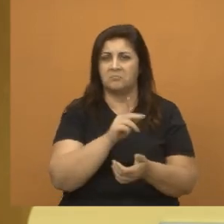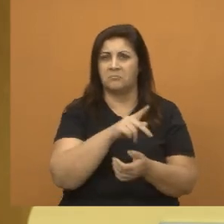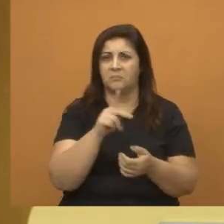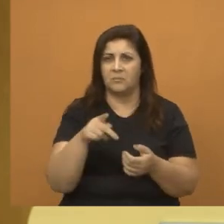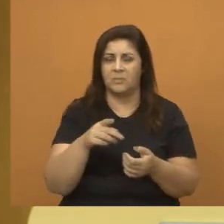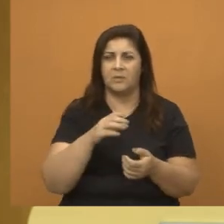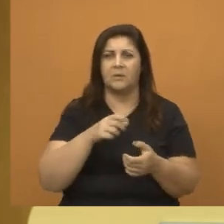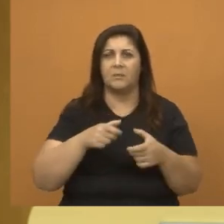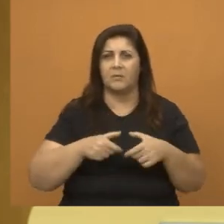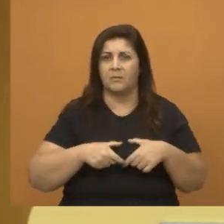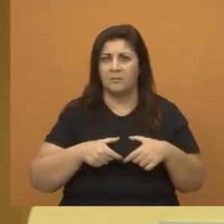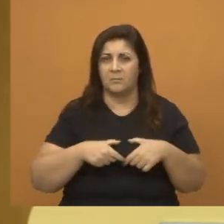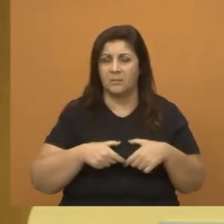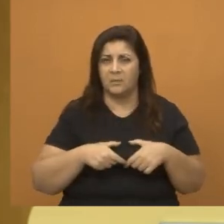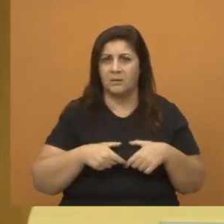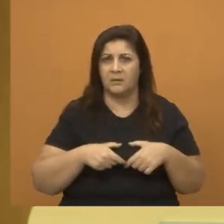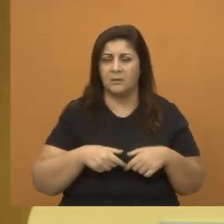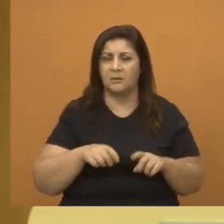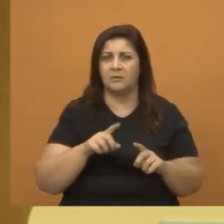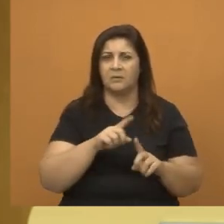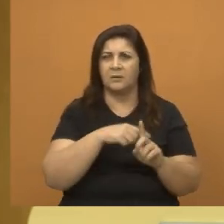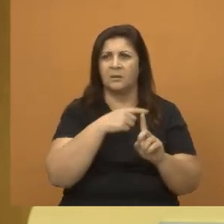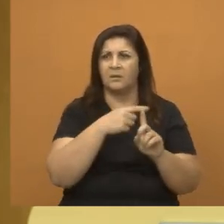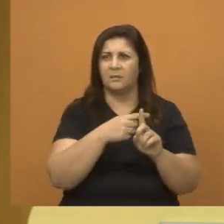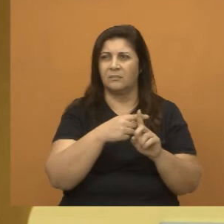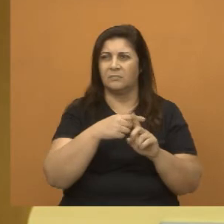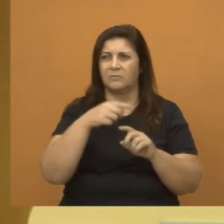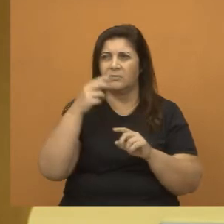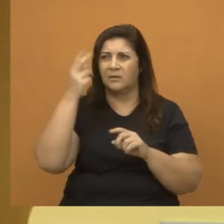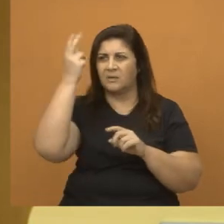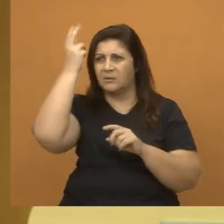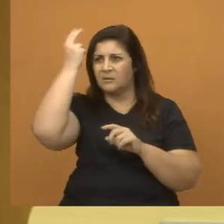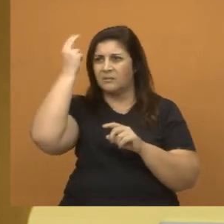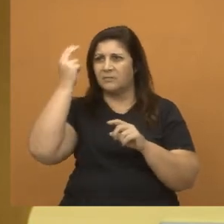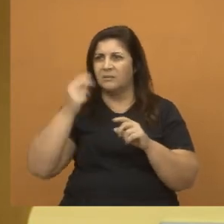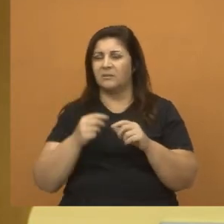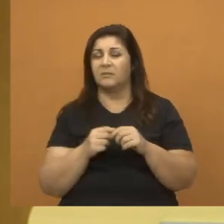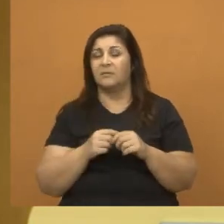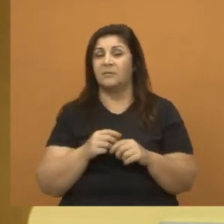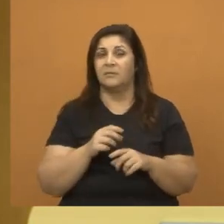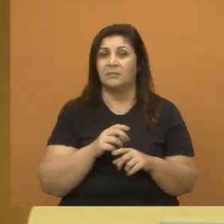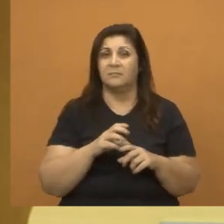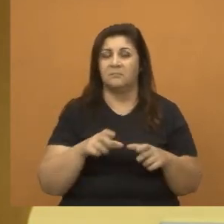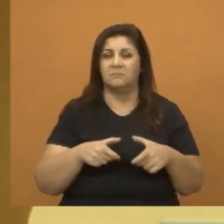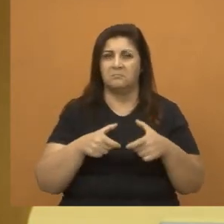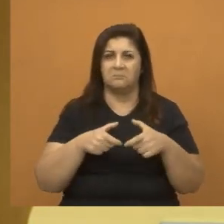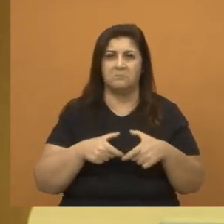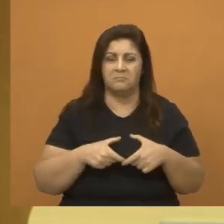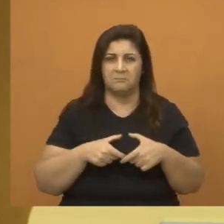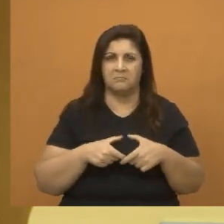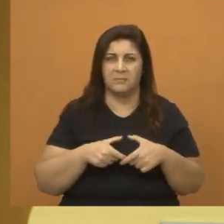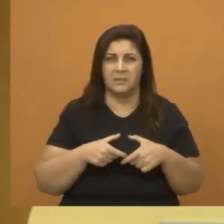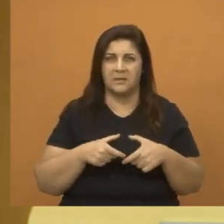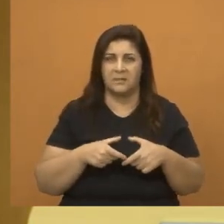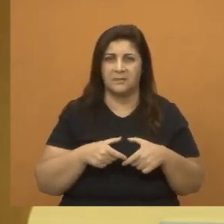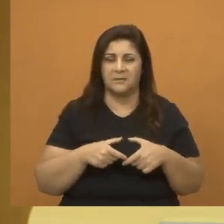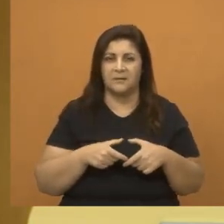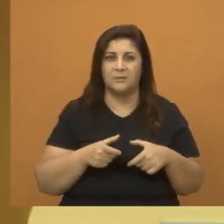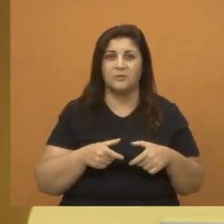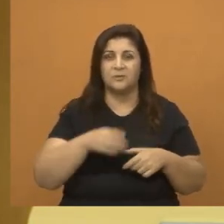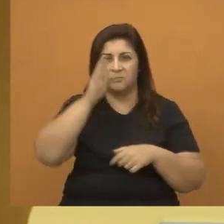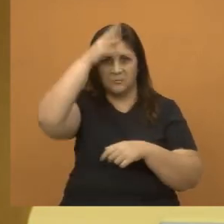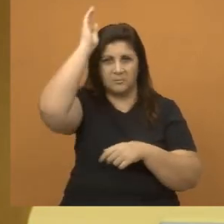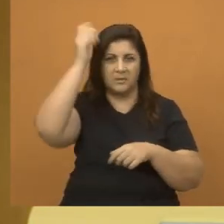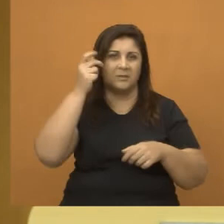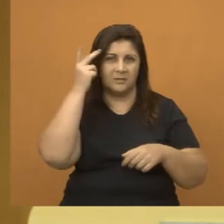mérito medalha da cruz de cavalaria medalha da cruz de cavaleiro da ordem do mérito medalhas da brincadeira de sampaio